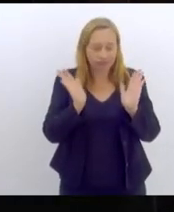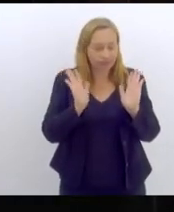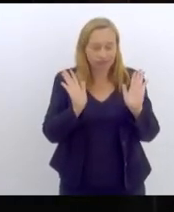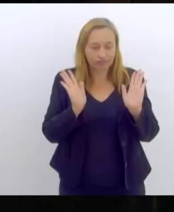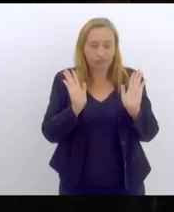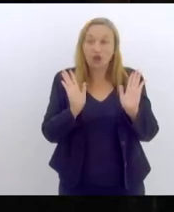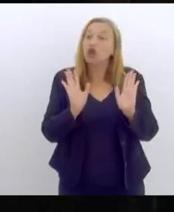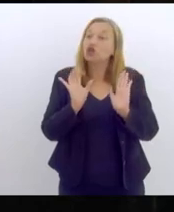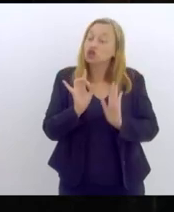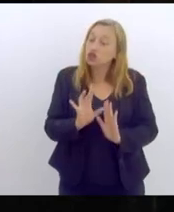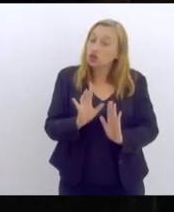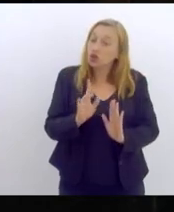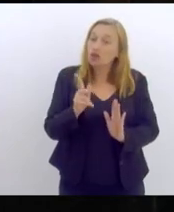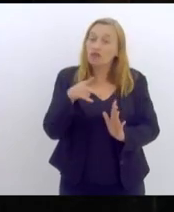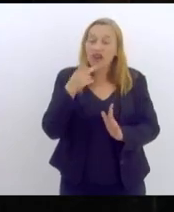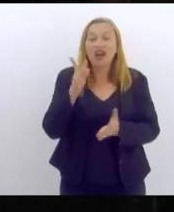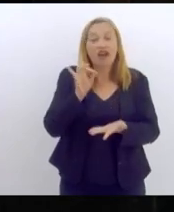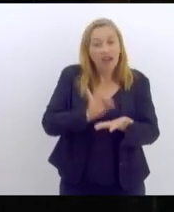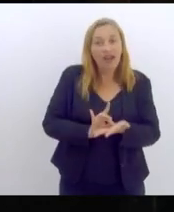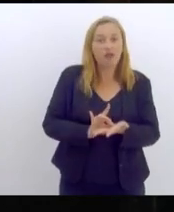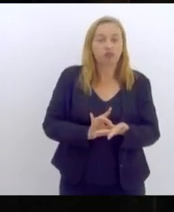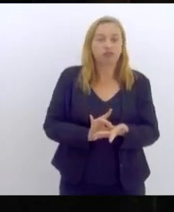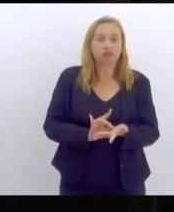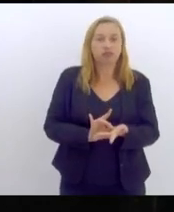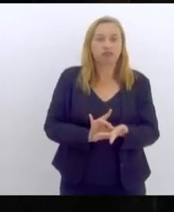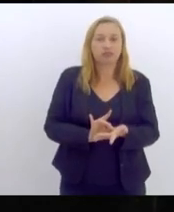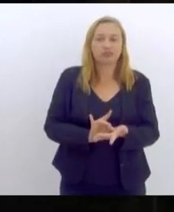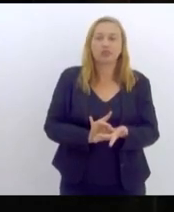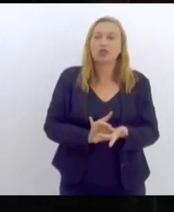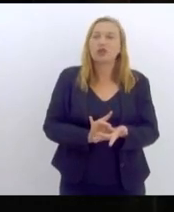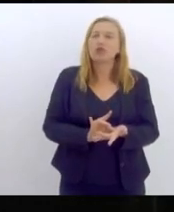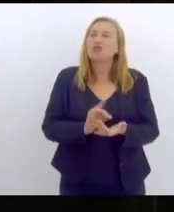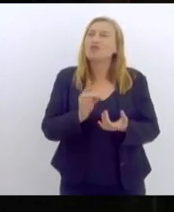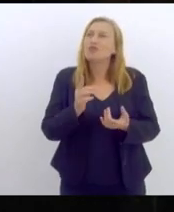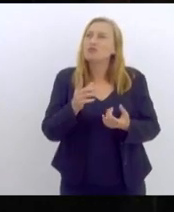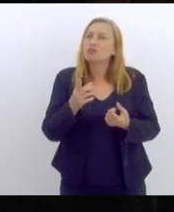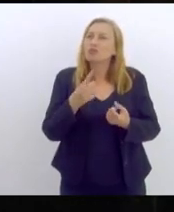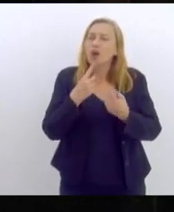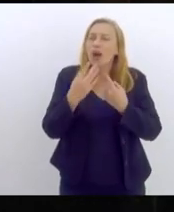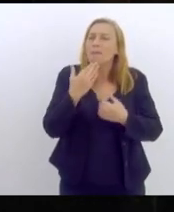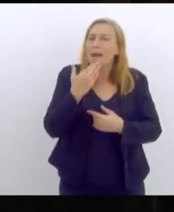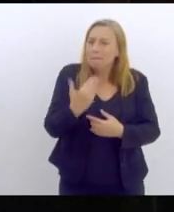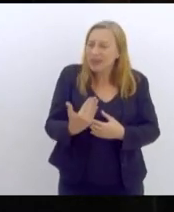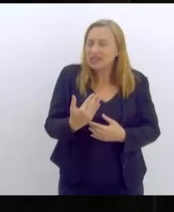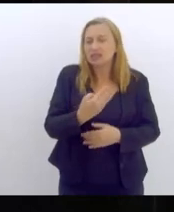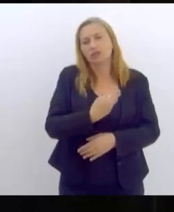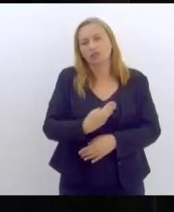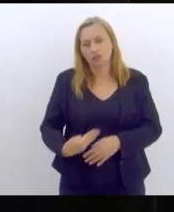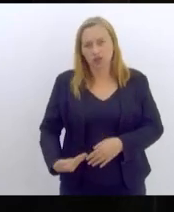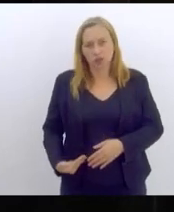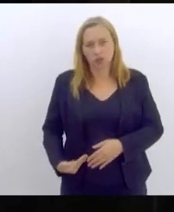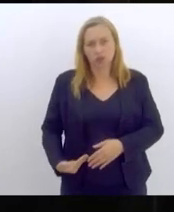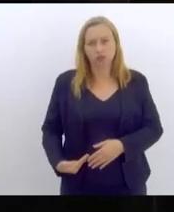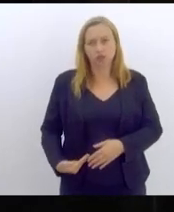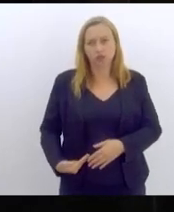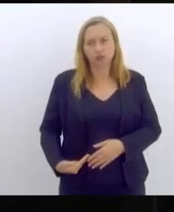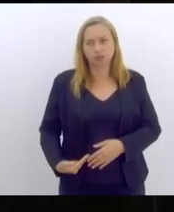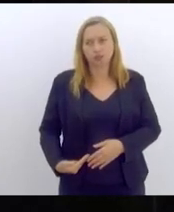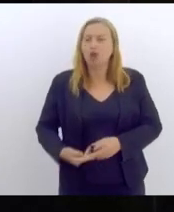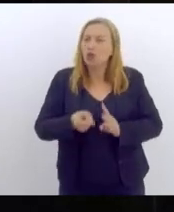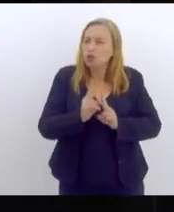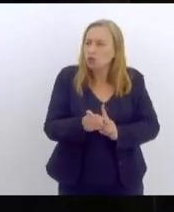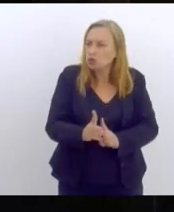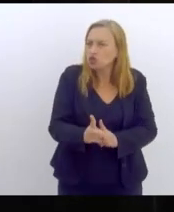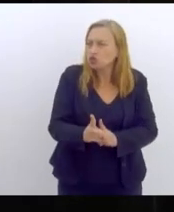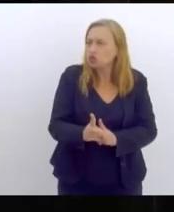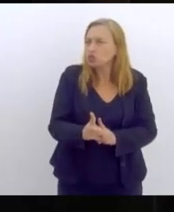político, eu quero fazer um discurso real, um discurso para pedir ao governo que continue, não